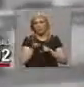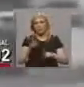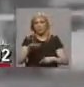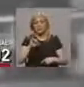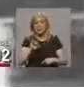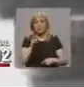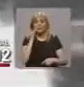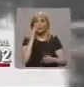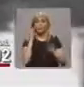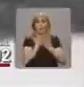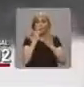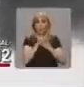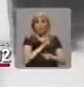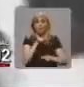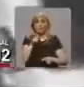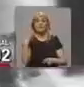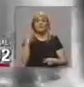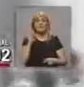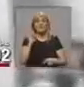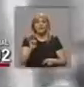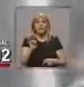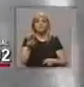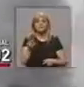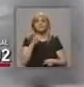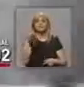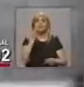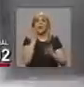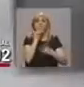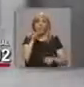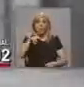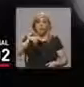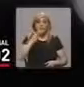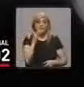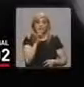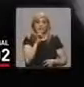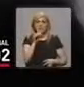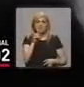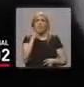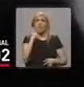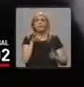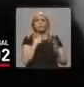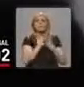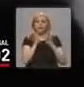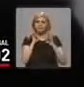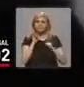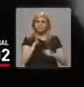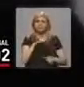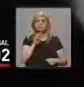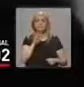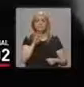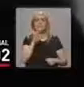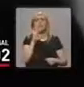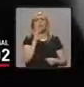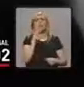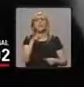Como estudante da Faculdade de Direito em Lisboa, aluno do próprio Marcelo Caetano, é humilhado publicamente. O Marcelo Caetano